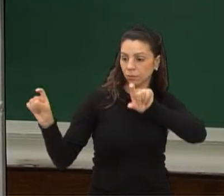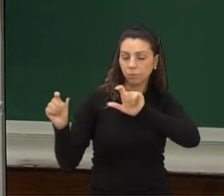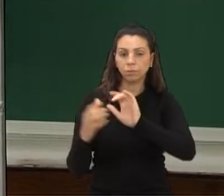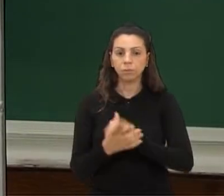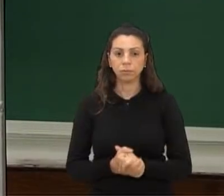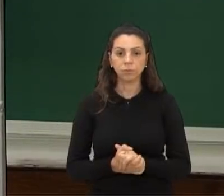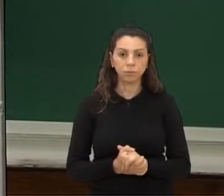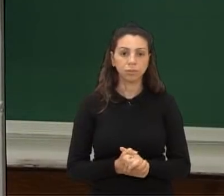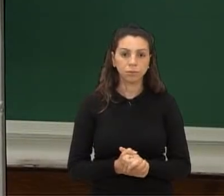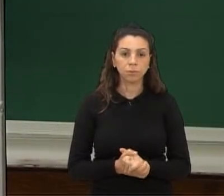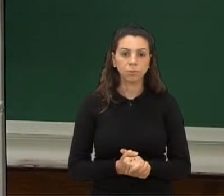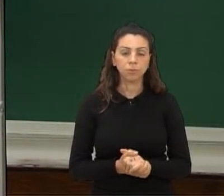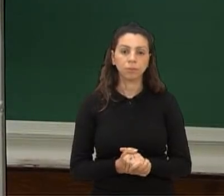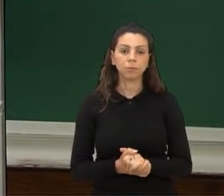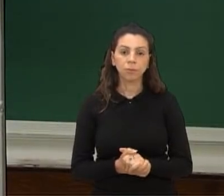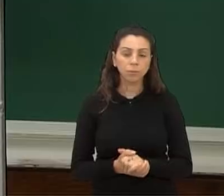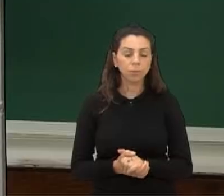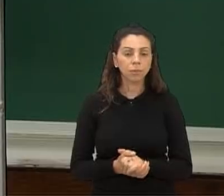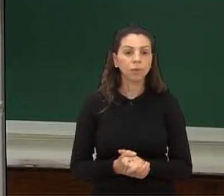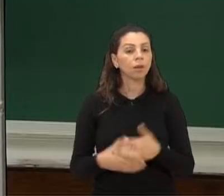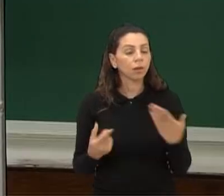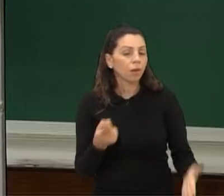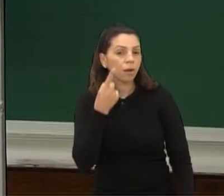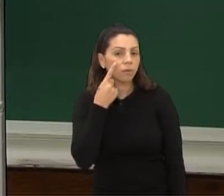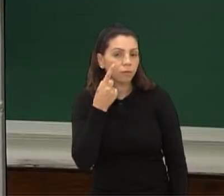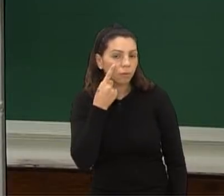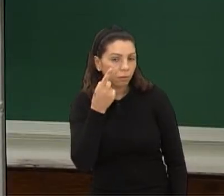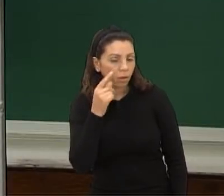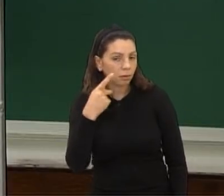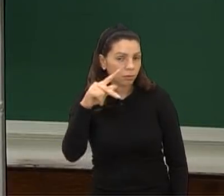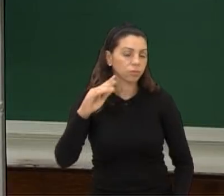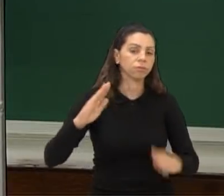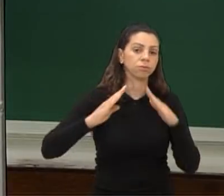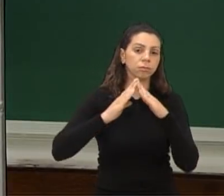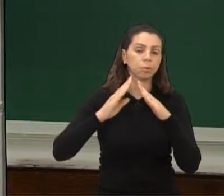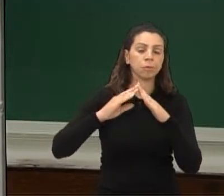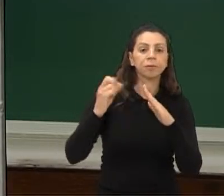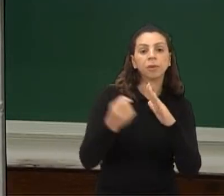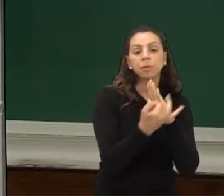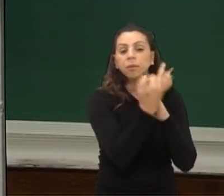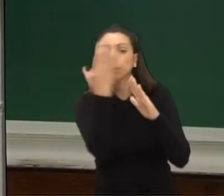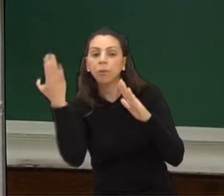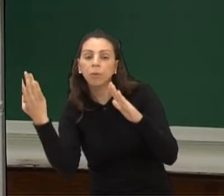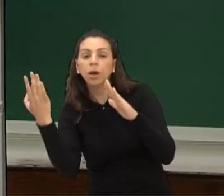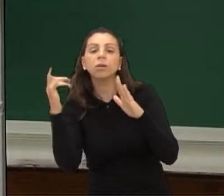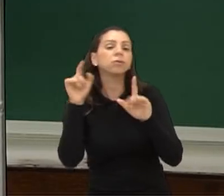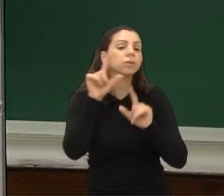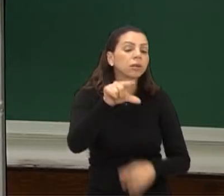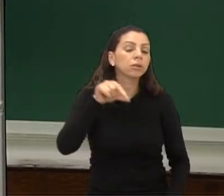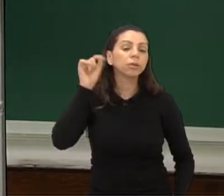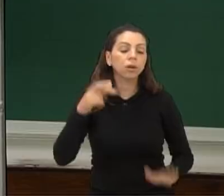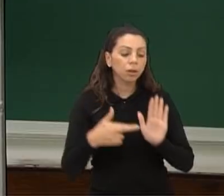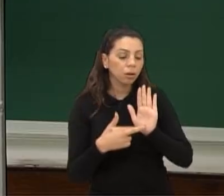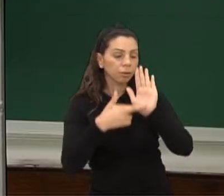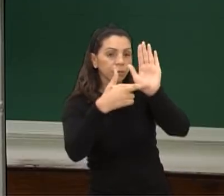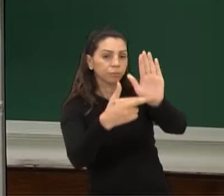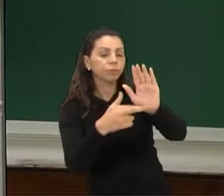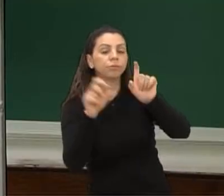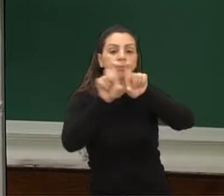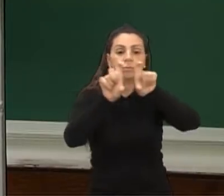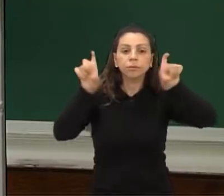menos 25 igual a 0. Letra C, 15x menos 5 menor que 6. E